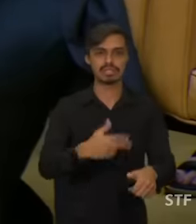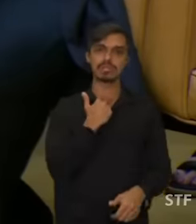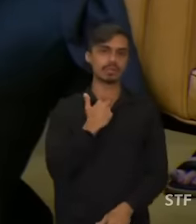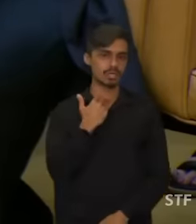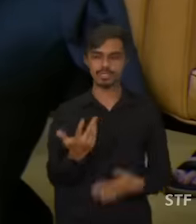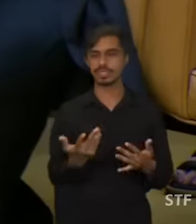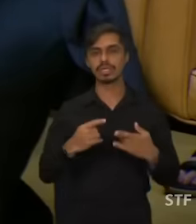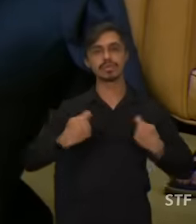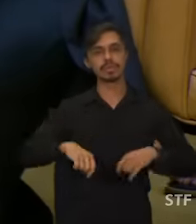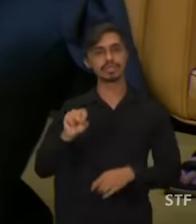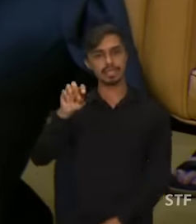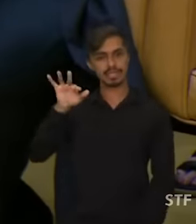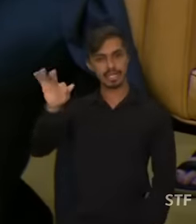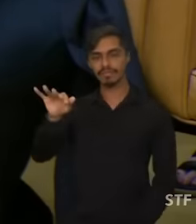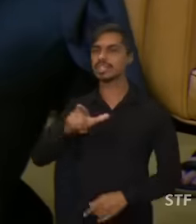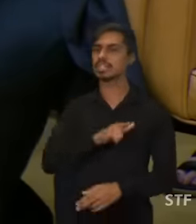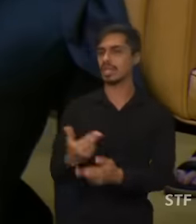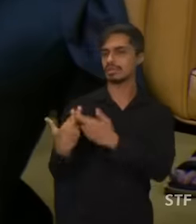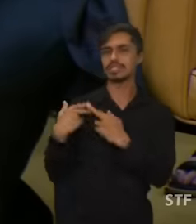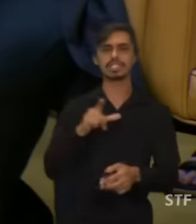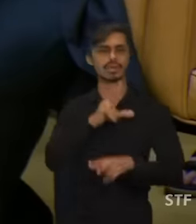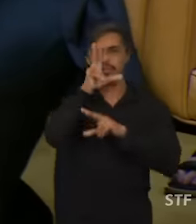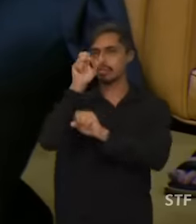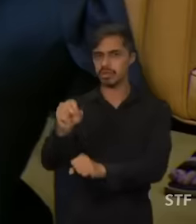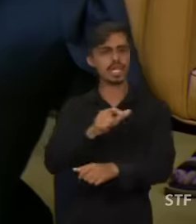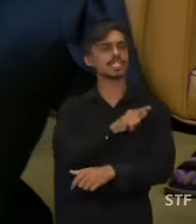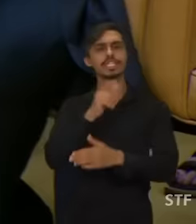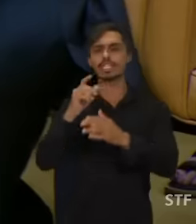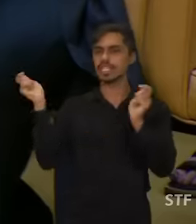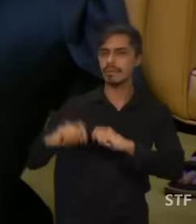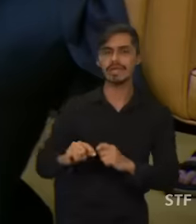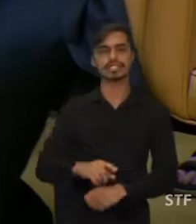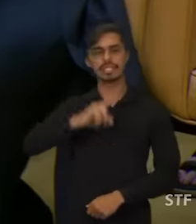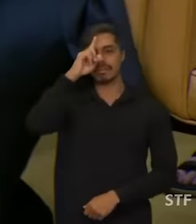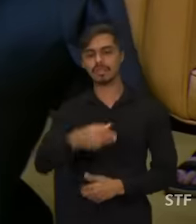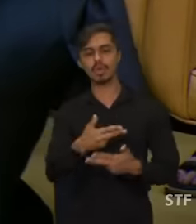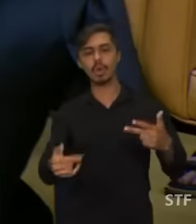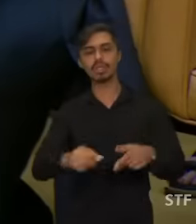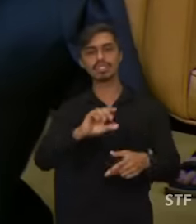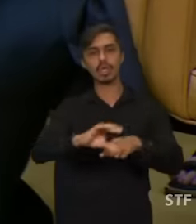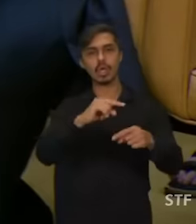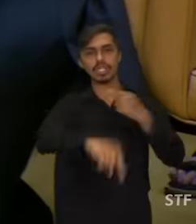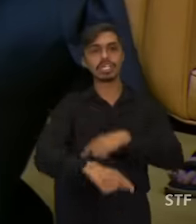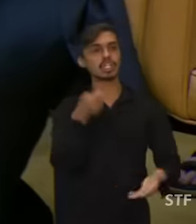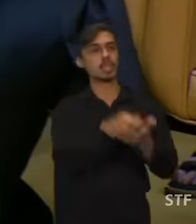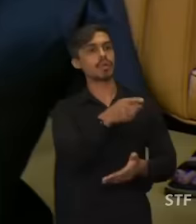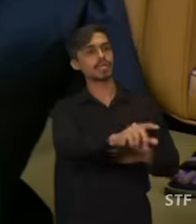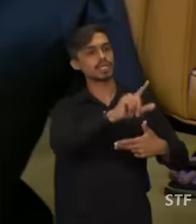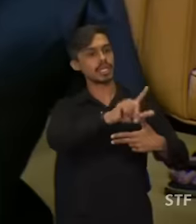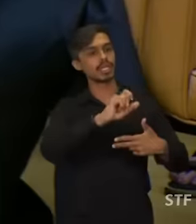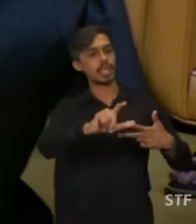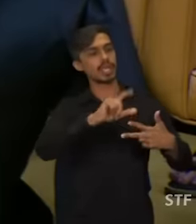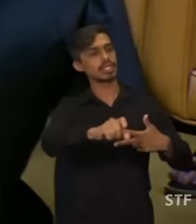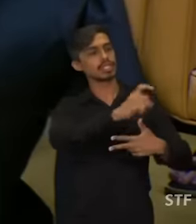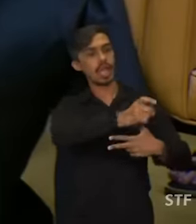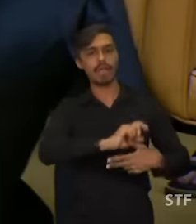Supremo Tribunal Federal tem todas as condições e tem todo o poder de decretar um estado de coisa inconstitucional e de forçar com que o Poder Executivo e o Poder Legislativo